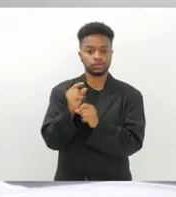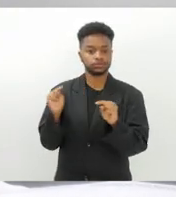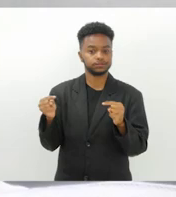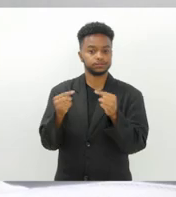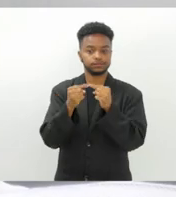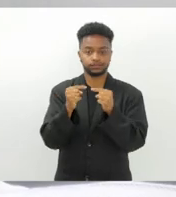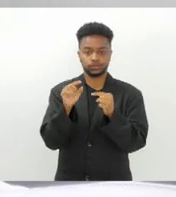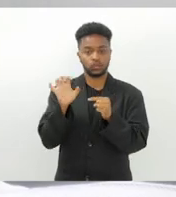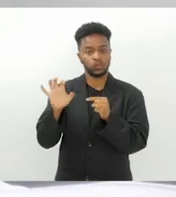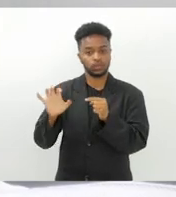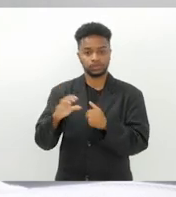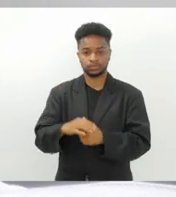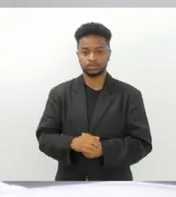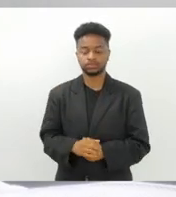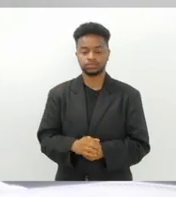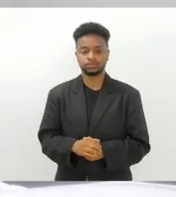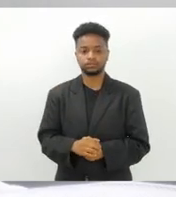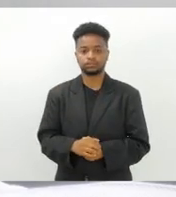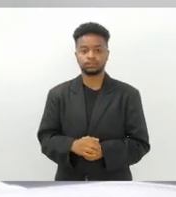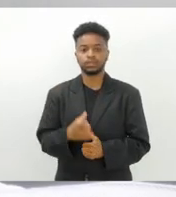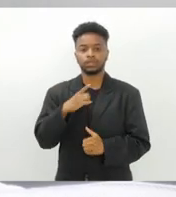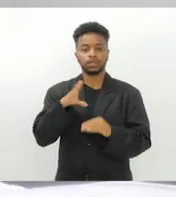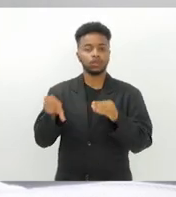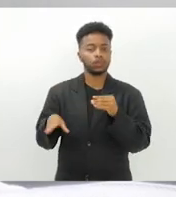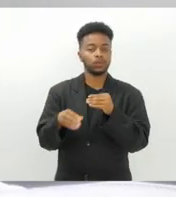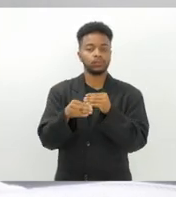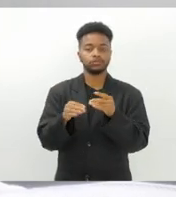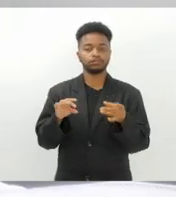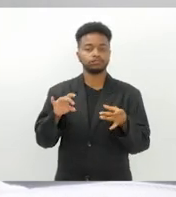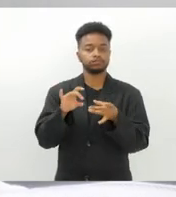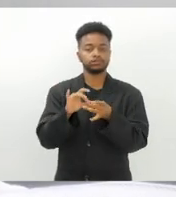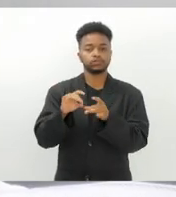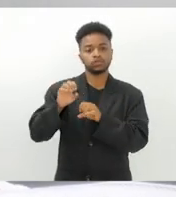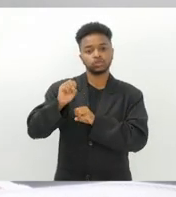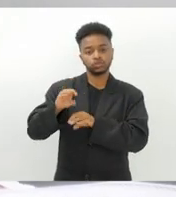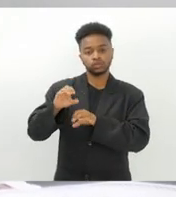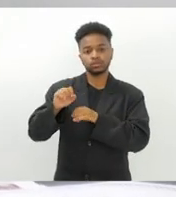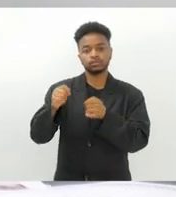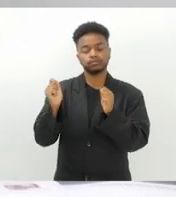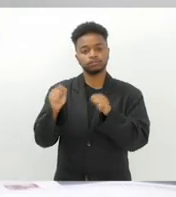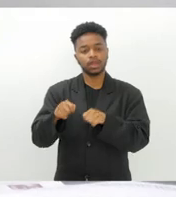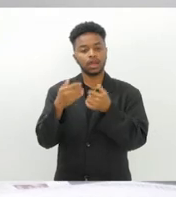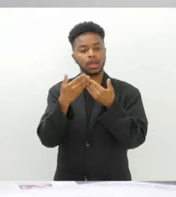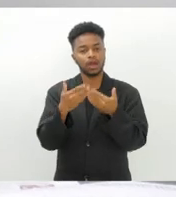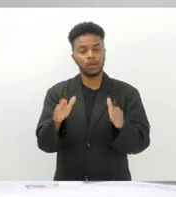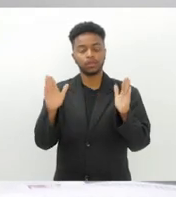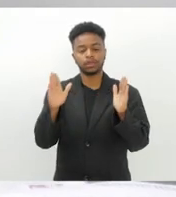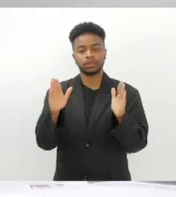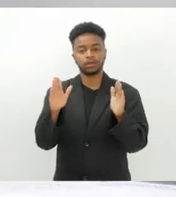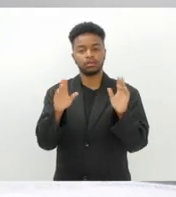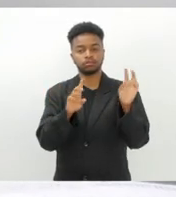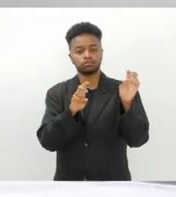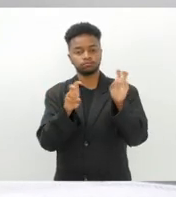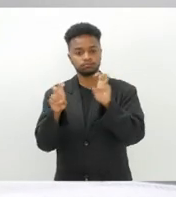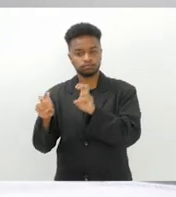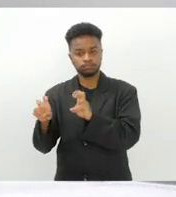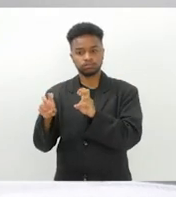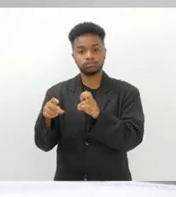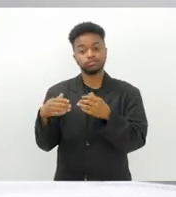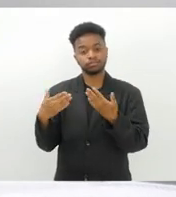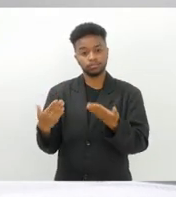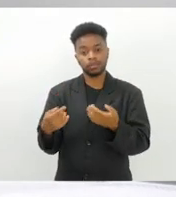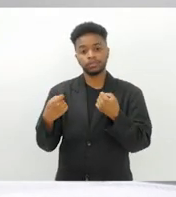com uma emenda de caráter educativo para ampliar essa questão de que isso deve